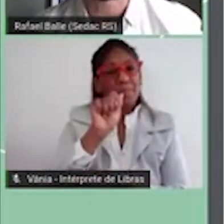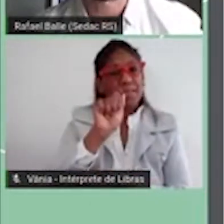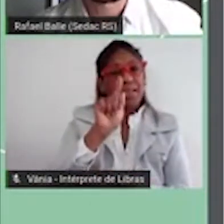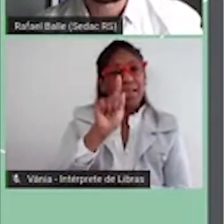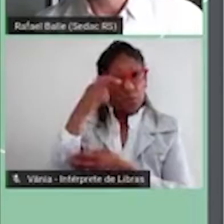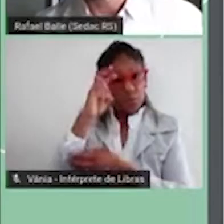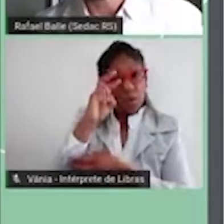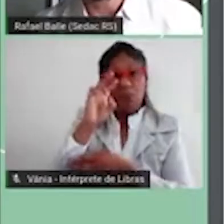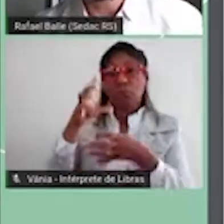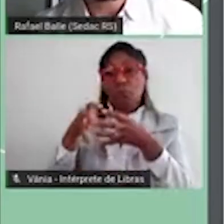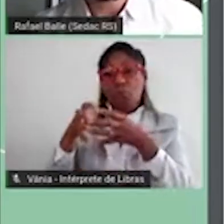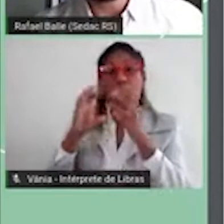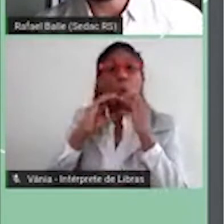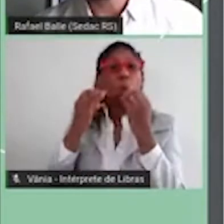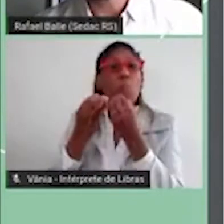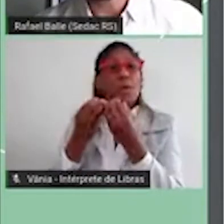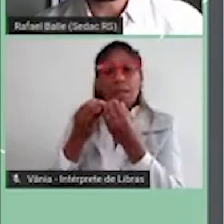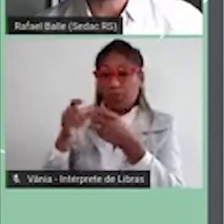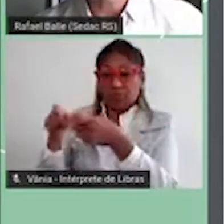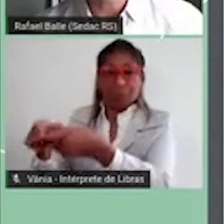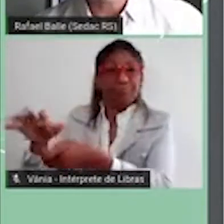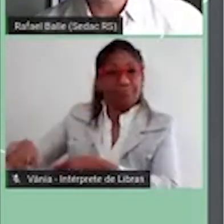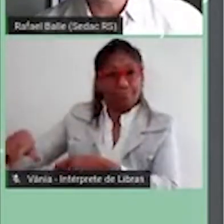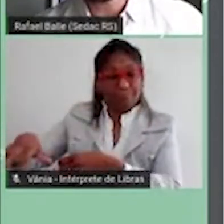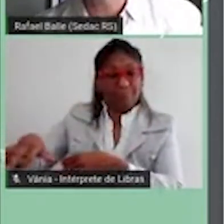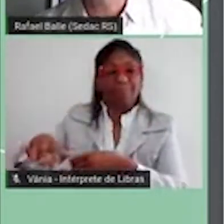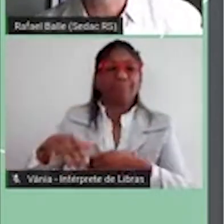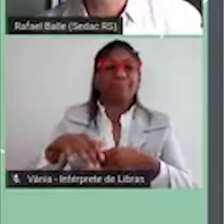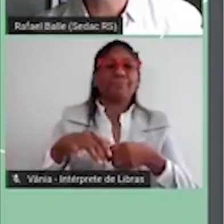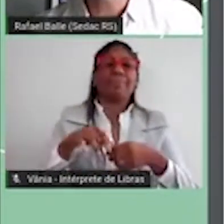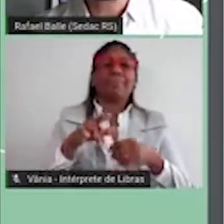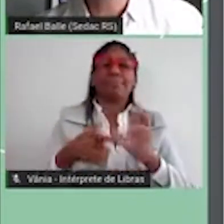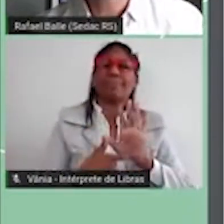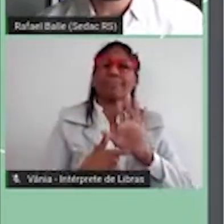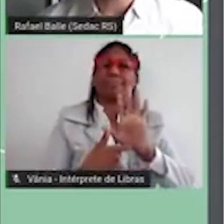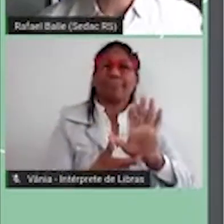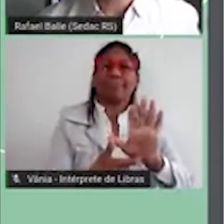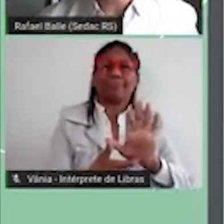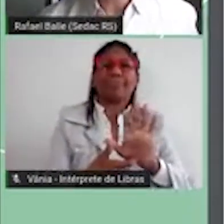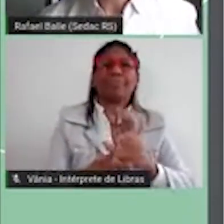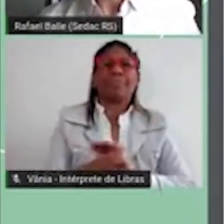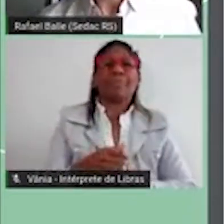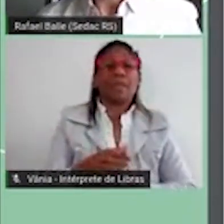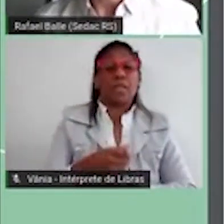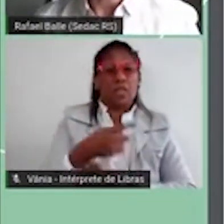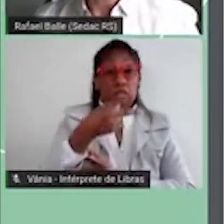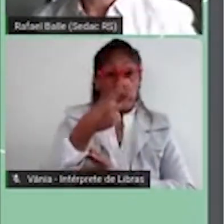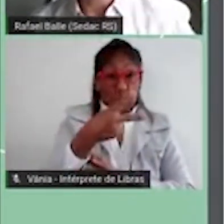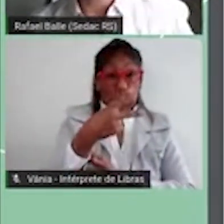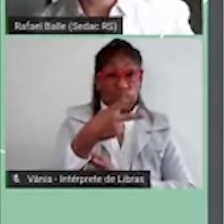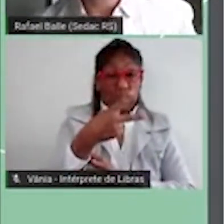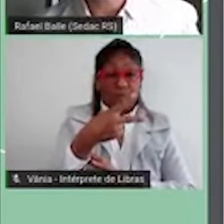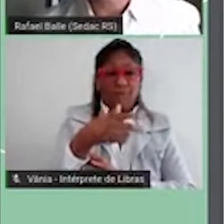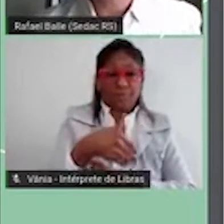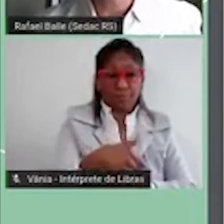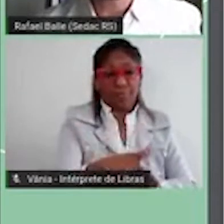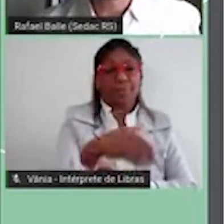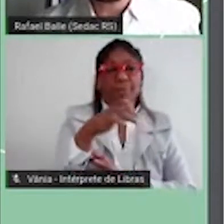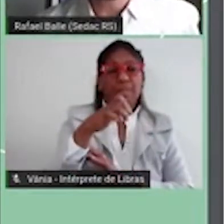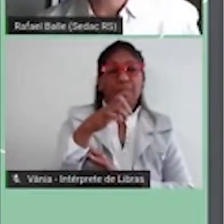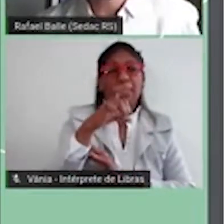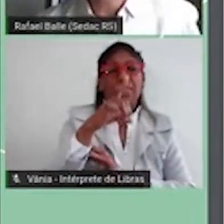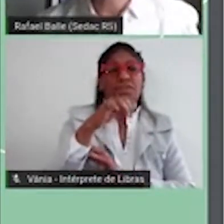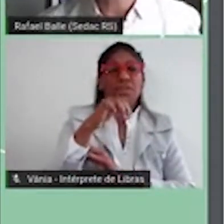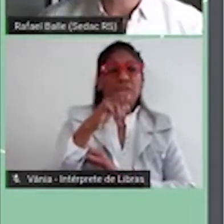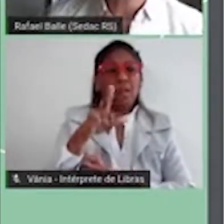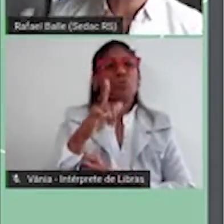nessas comunidades. Fechando a apresentação aqui, só focando nos 2 primeiros editais que saem agora. Então, as inscrições já vão começar